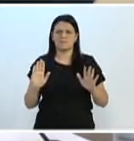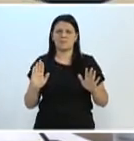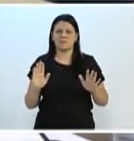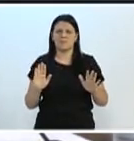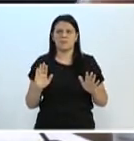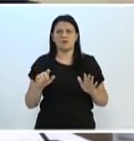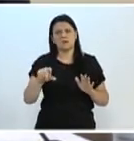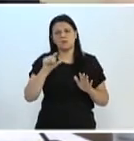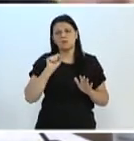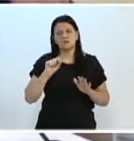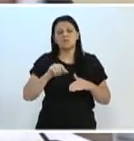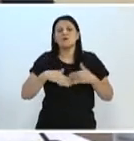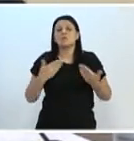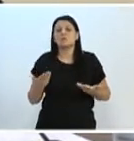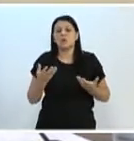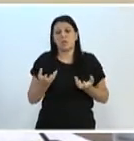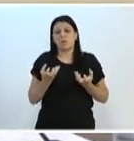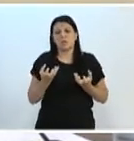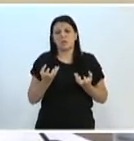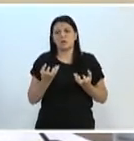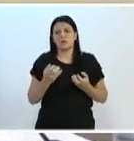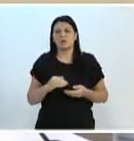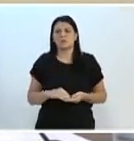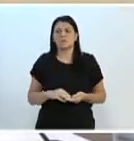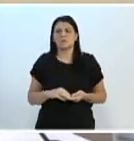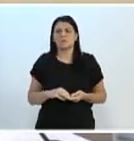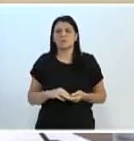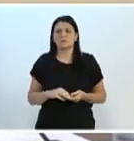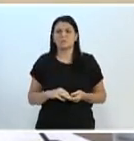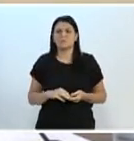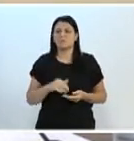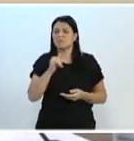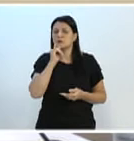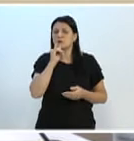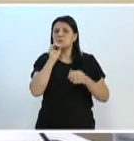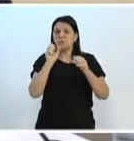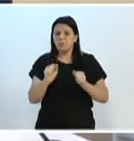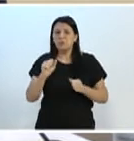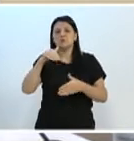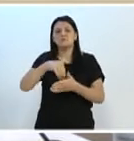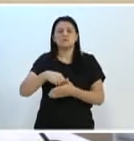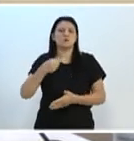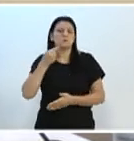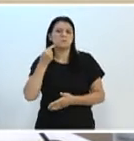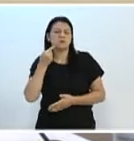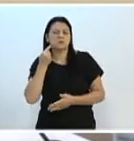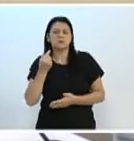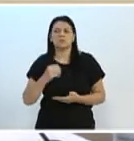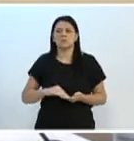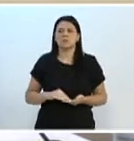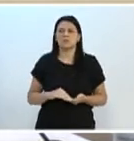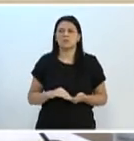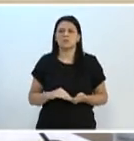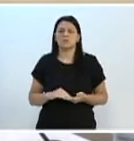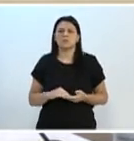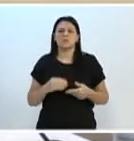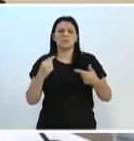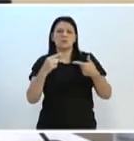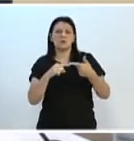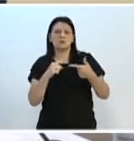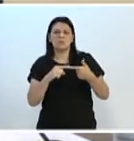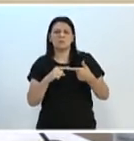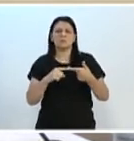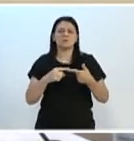quiser votar de forma avulsa, terá a possibilidade de votar de forma avulsa para presidente no Marcelo, de vice-presidente Marcos da